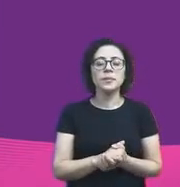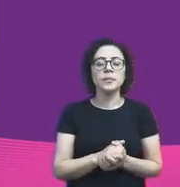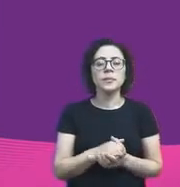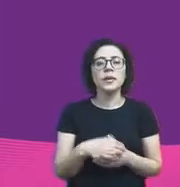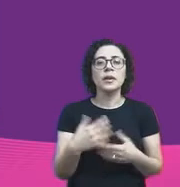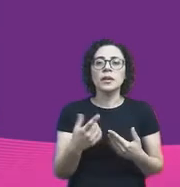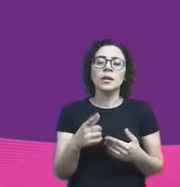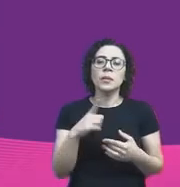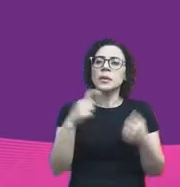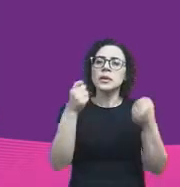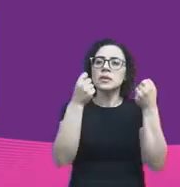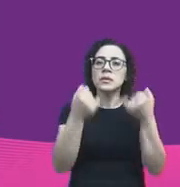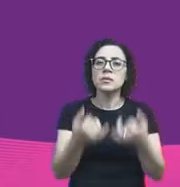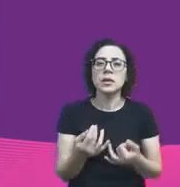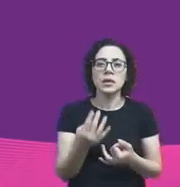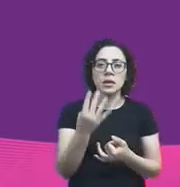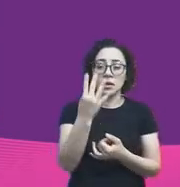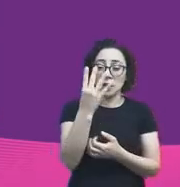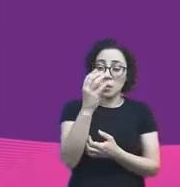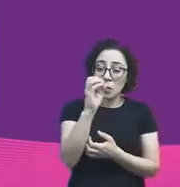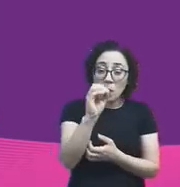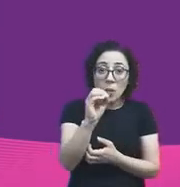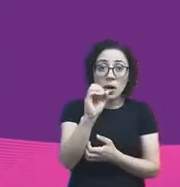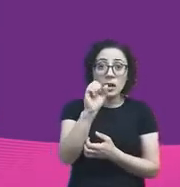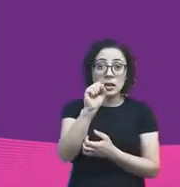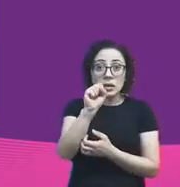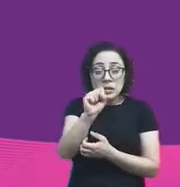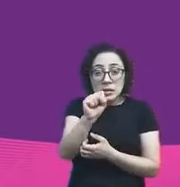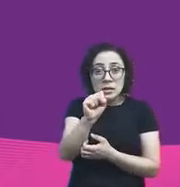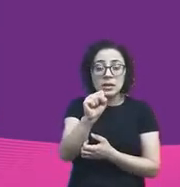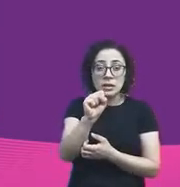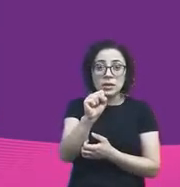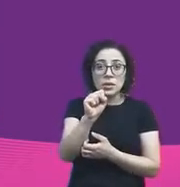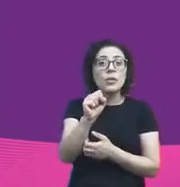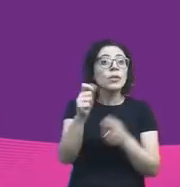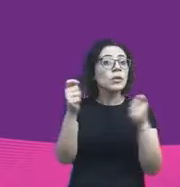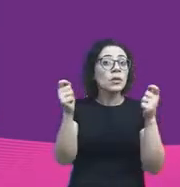segundos você consegue ter um efeito e trazer